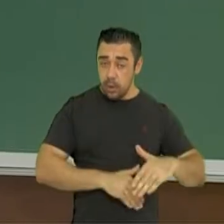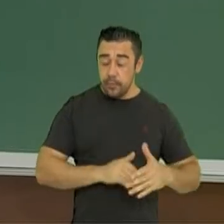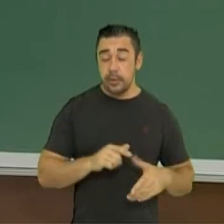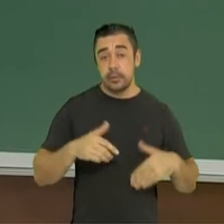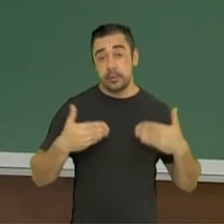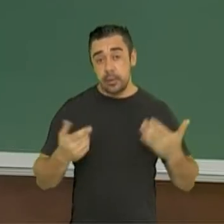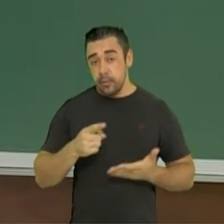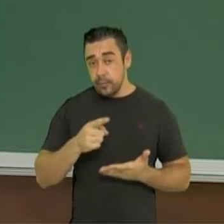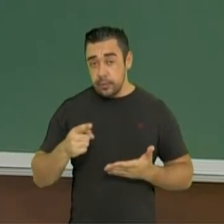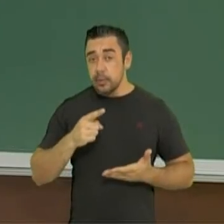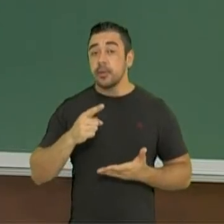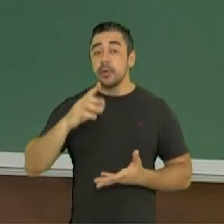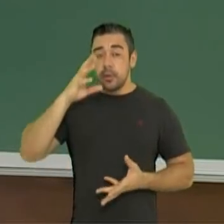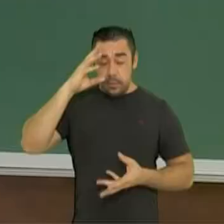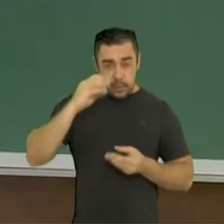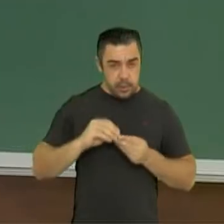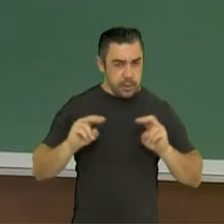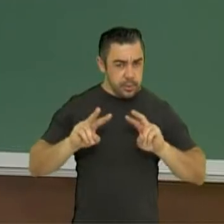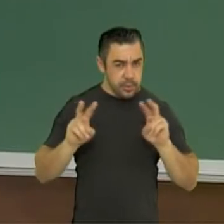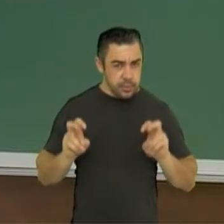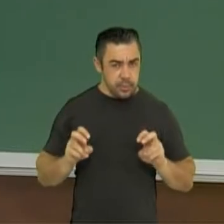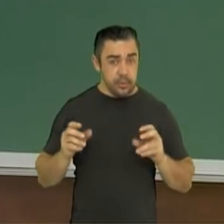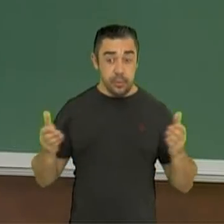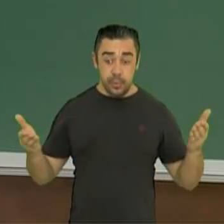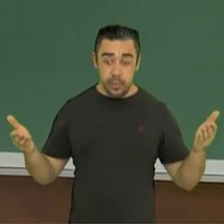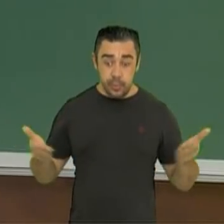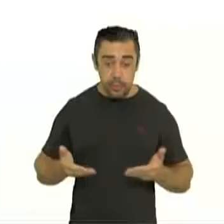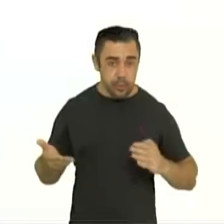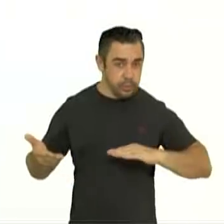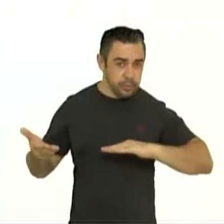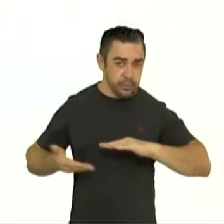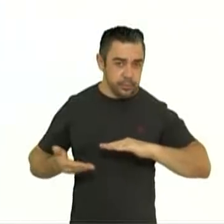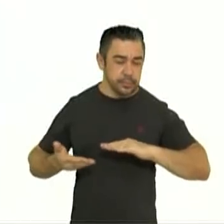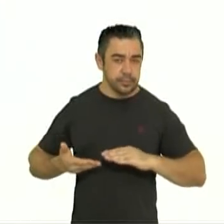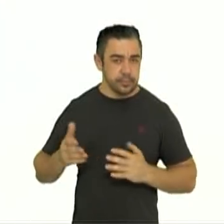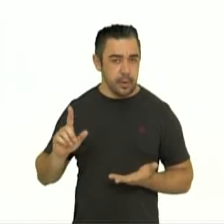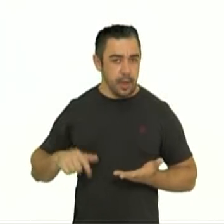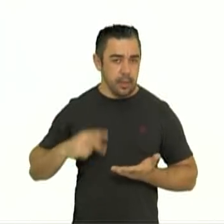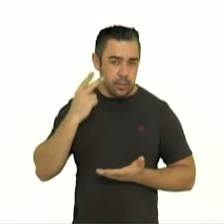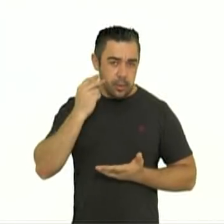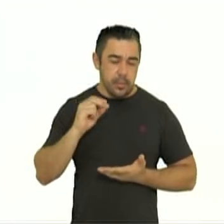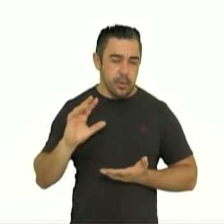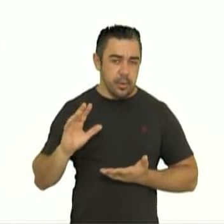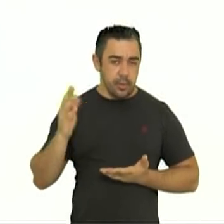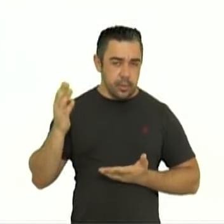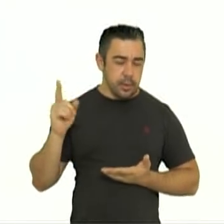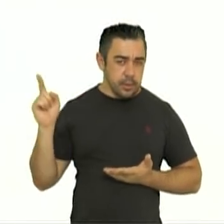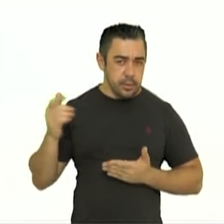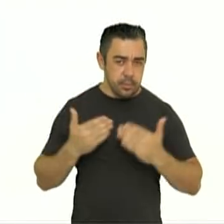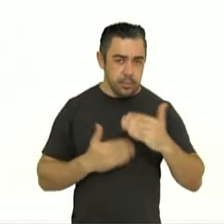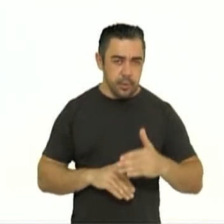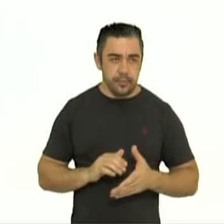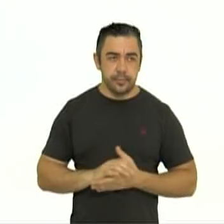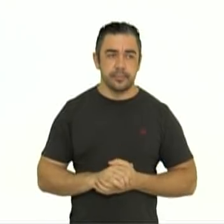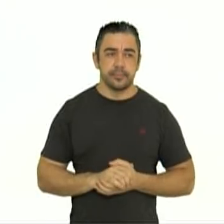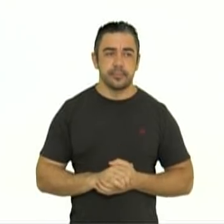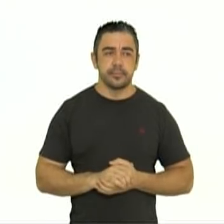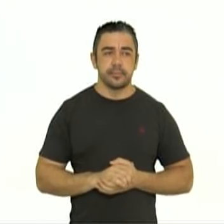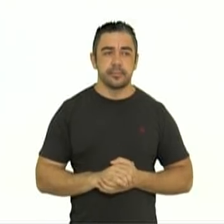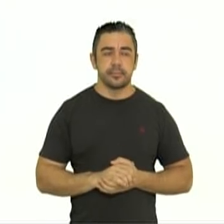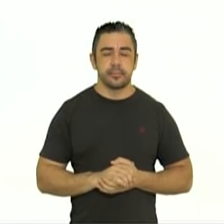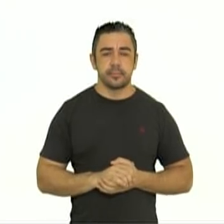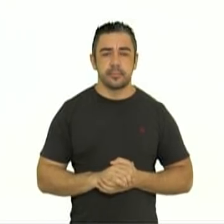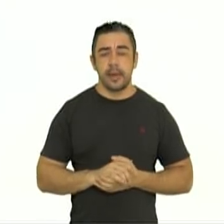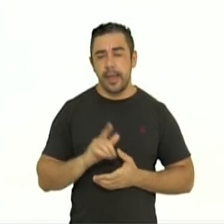esteja inteirado dos assuntos, atualidades, que é normalmente aquilo que cai nesses exames. O que mais?